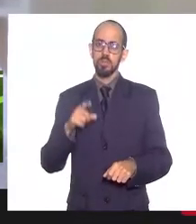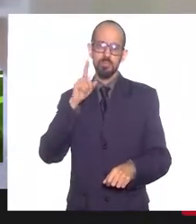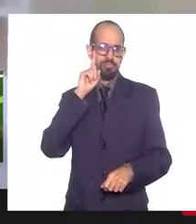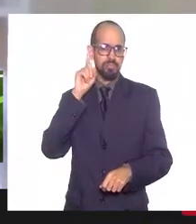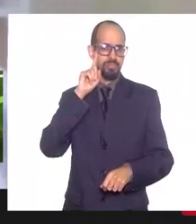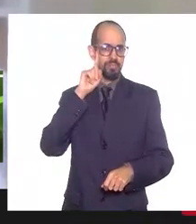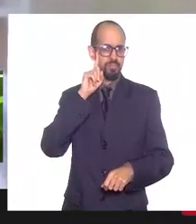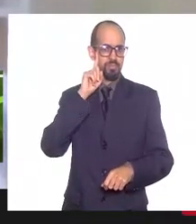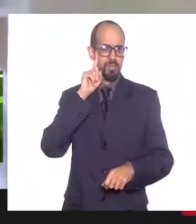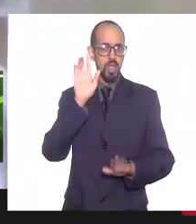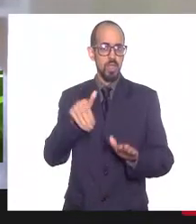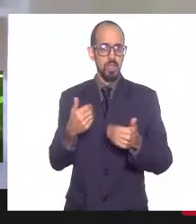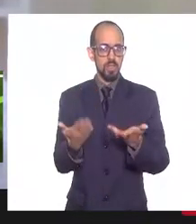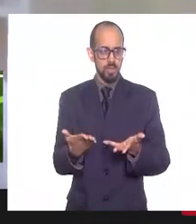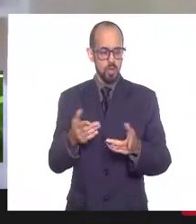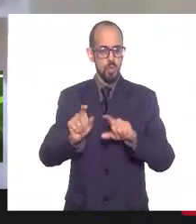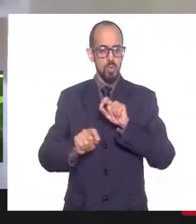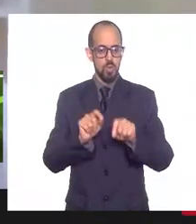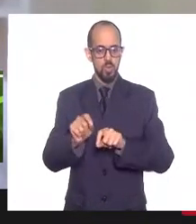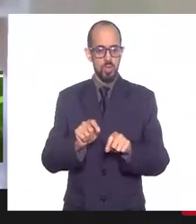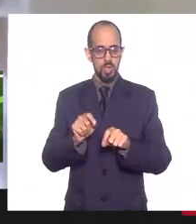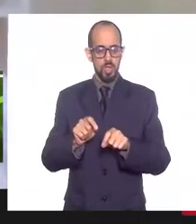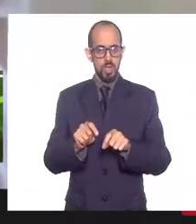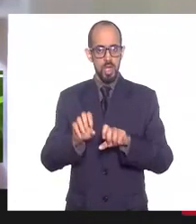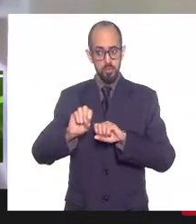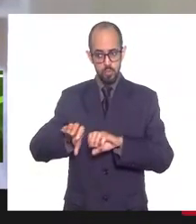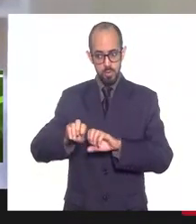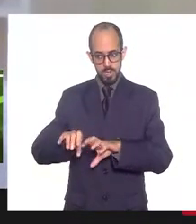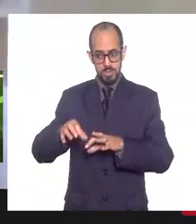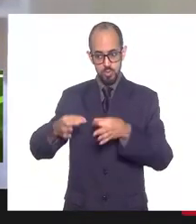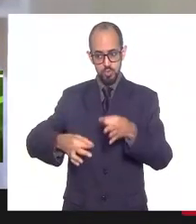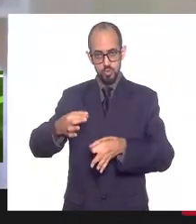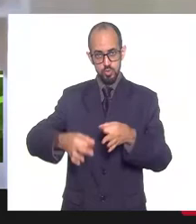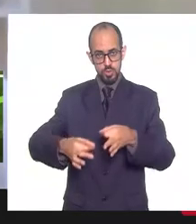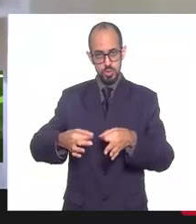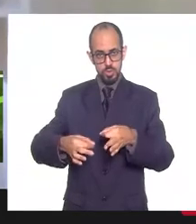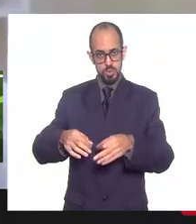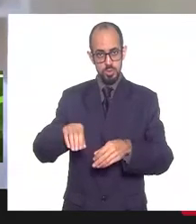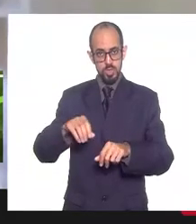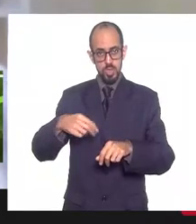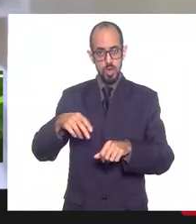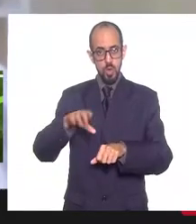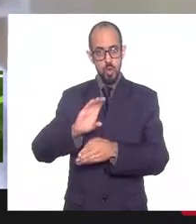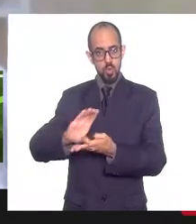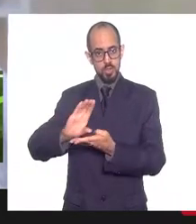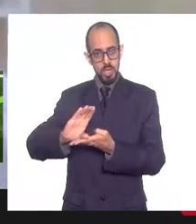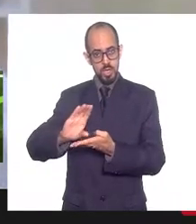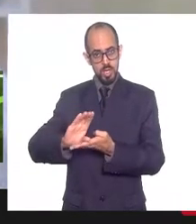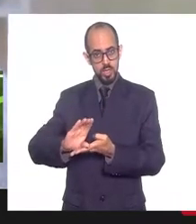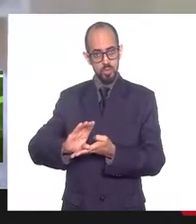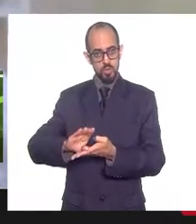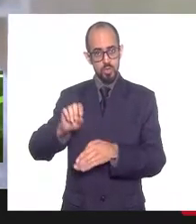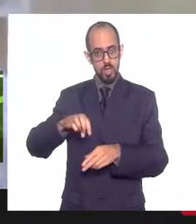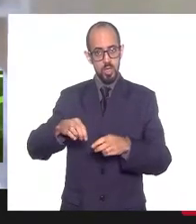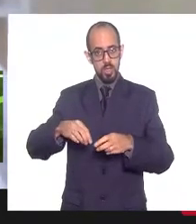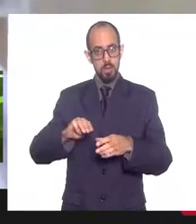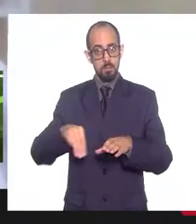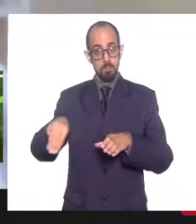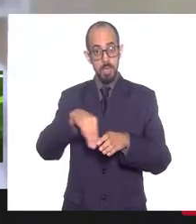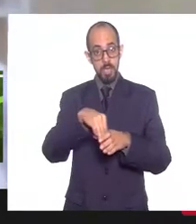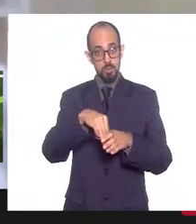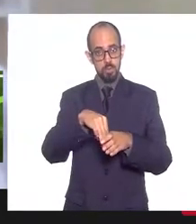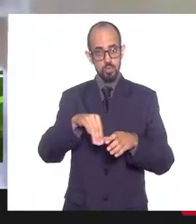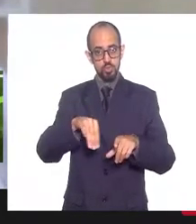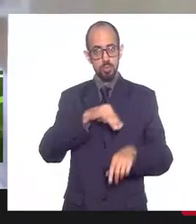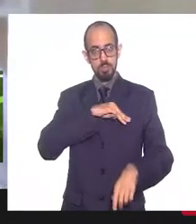algo específico na formação de juízes, conselheiros tutelares, defensores públicos, membros do Ministério Público e